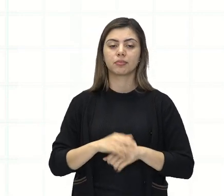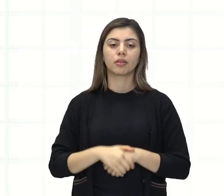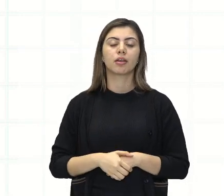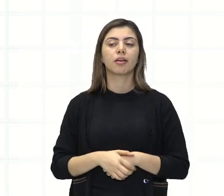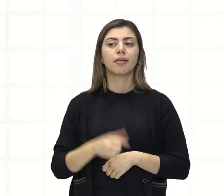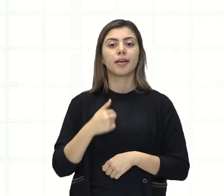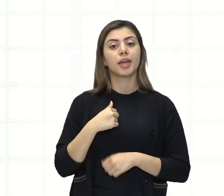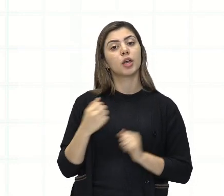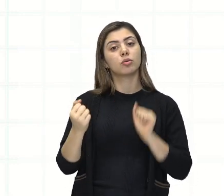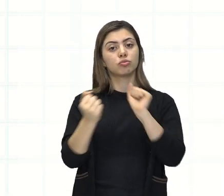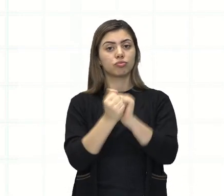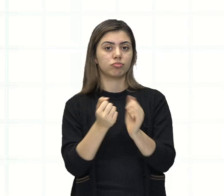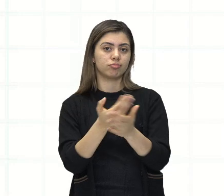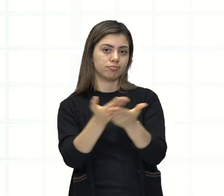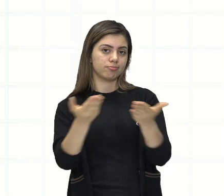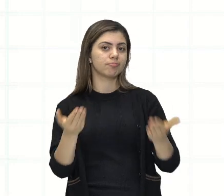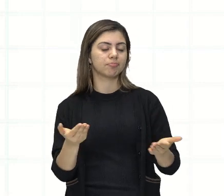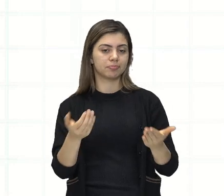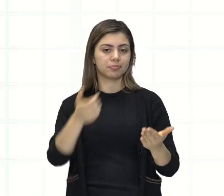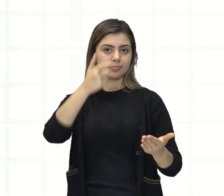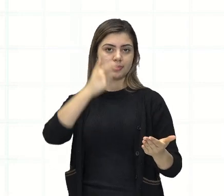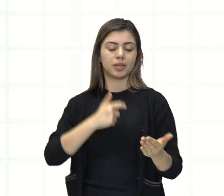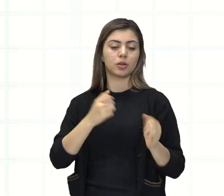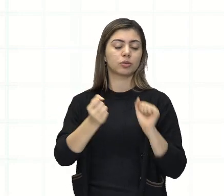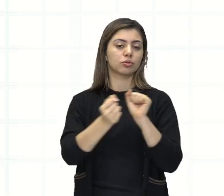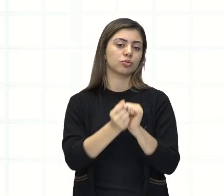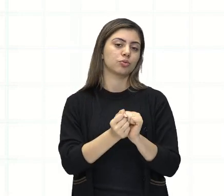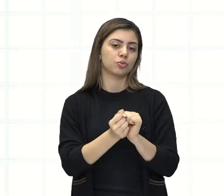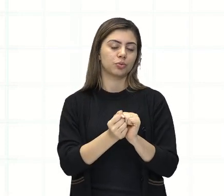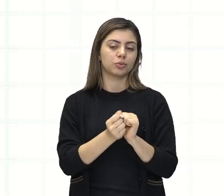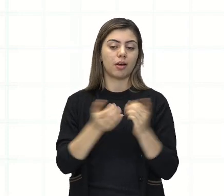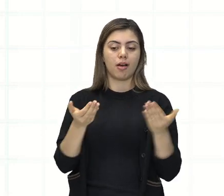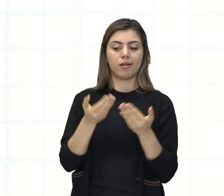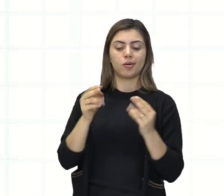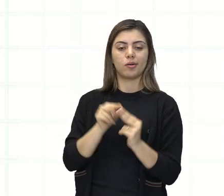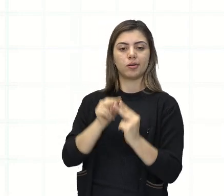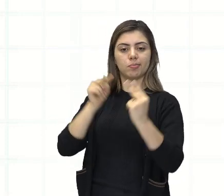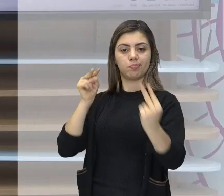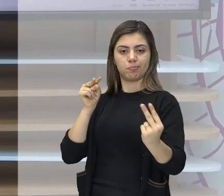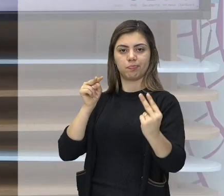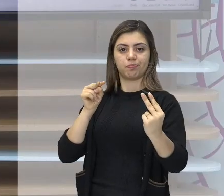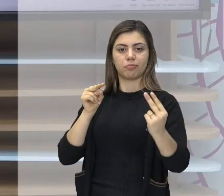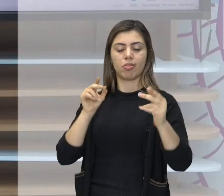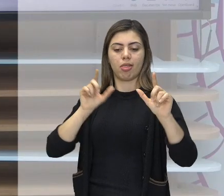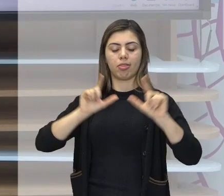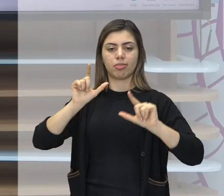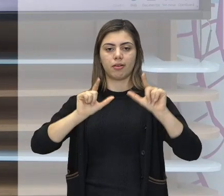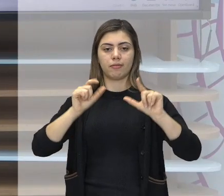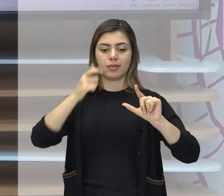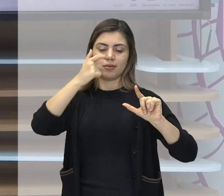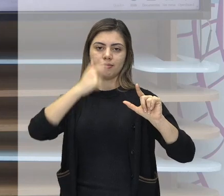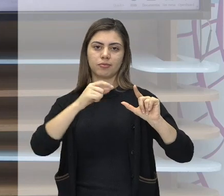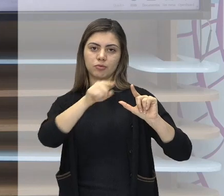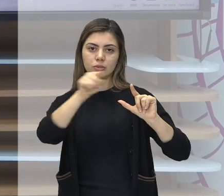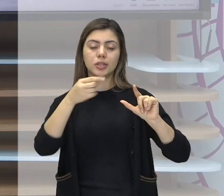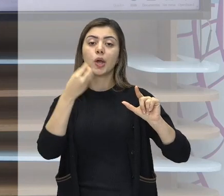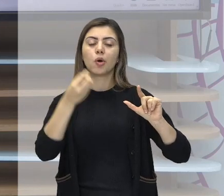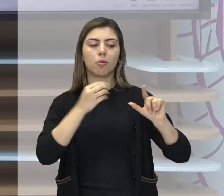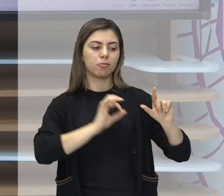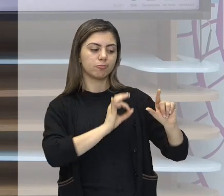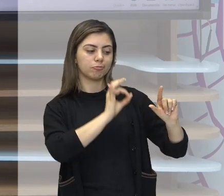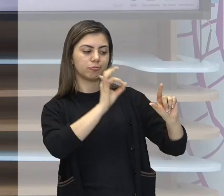com vocês em tela, vocês estão observando a professora,